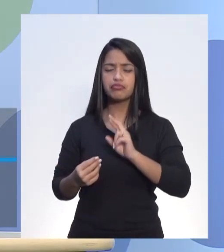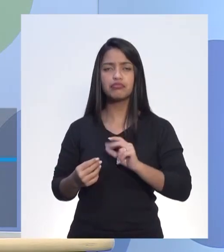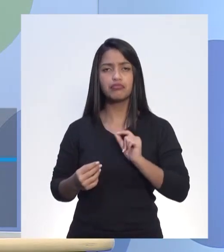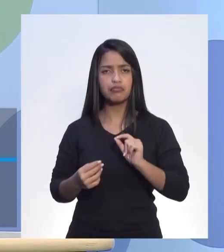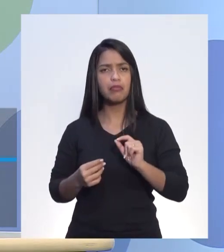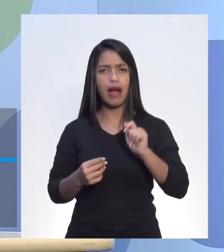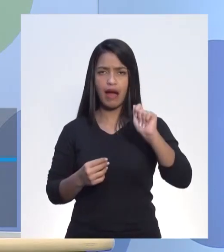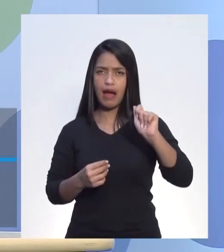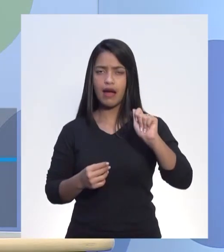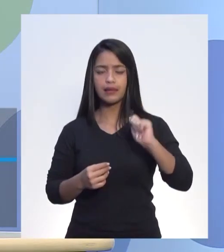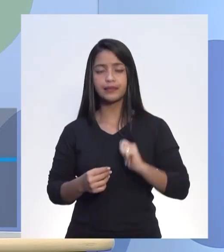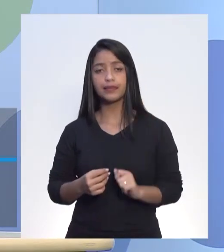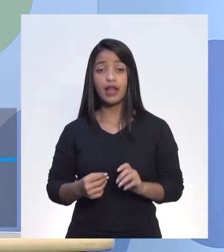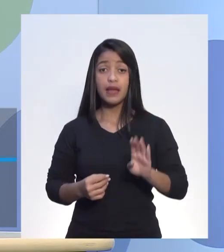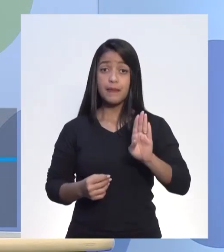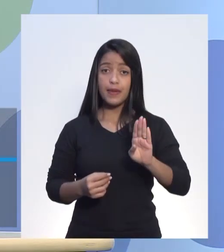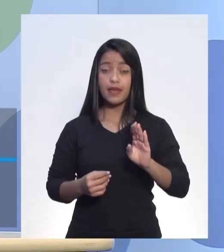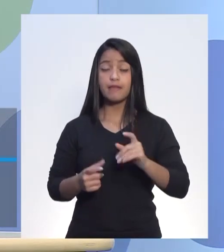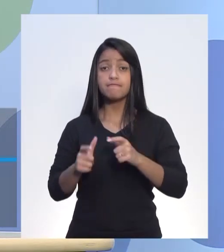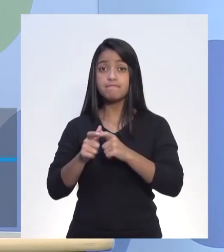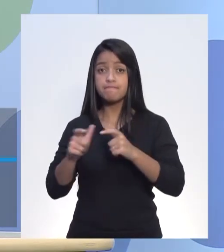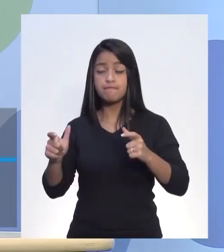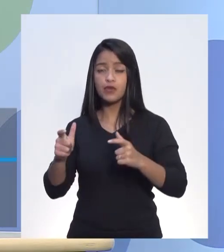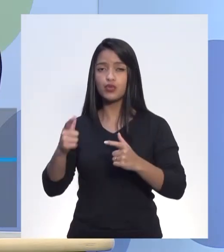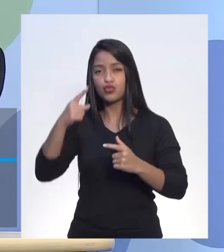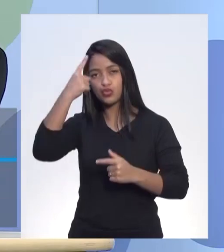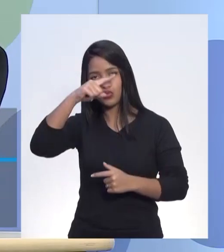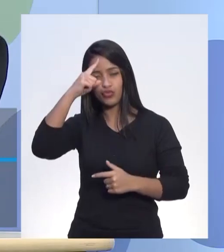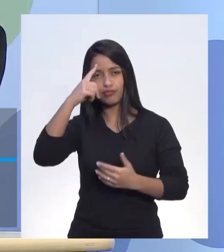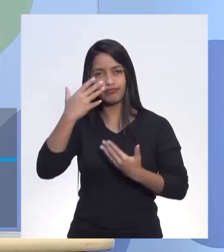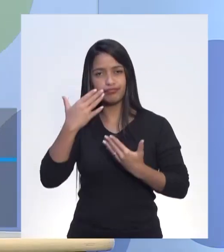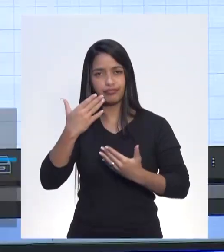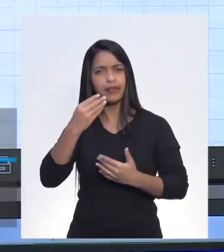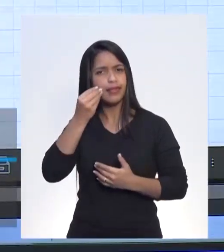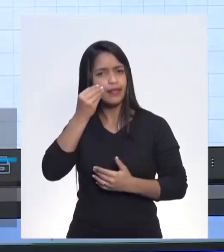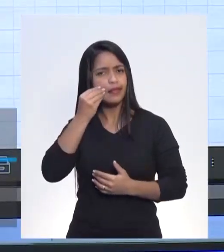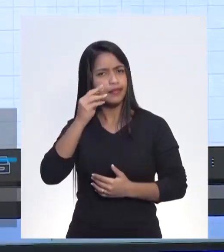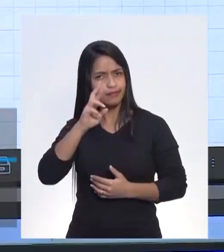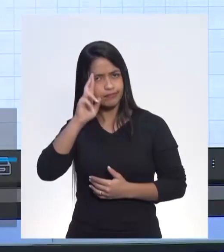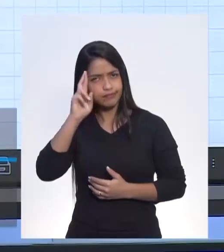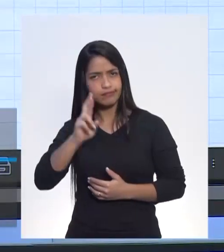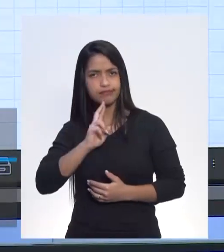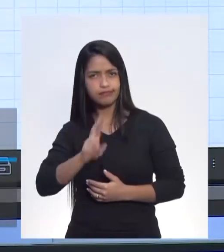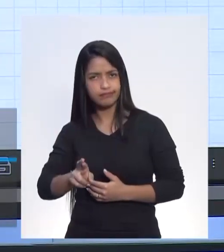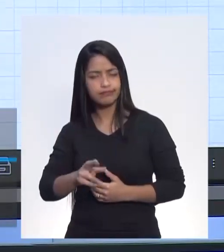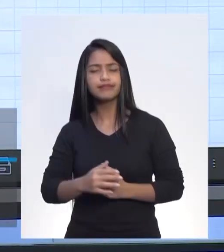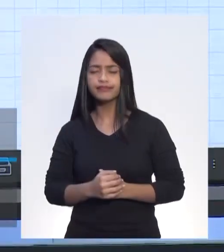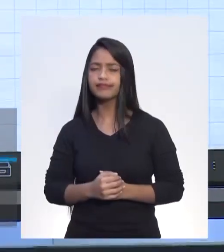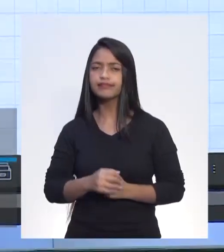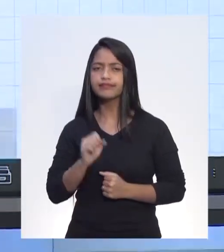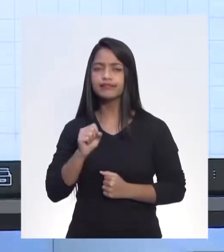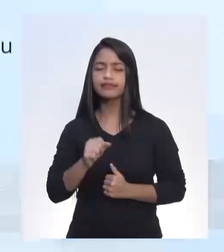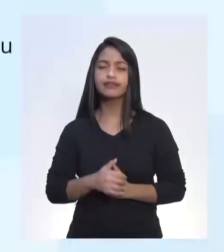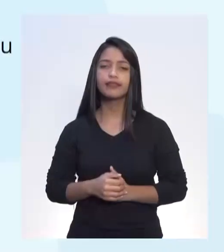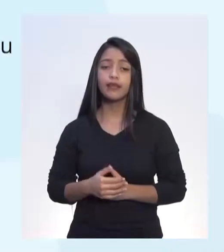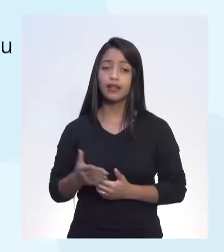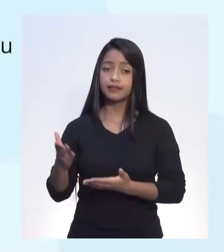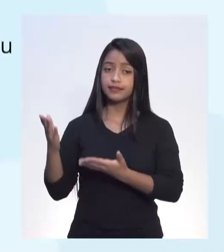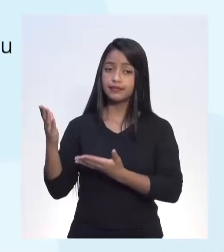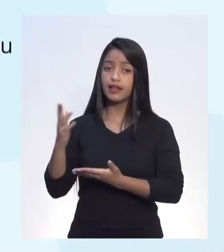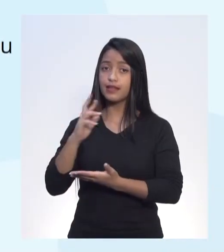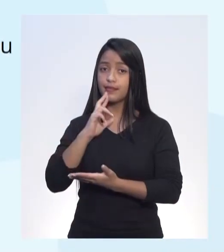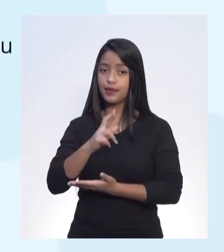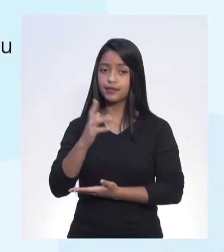A B ficou a maioria na dúvida também. Vamos tentar fazer essa? Vamos. Olha lá, vai aparecer para vocês a resposta, tudo